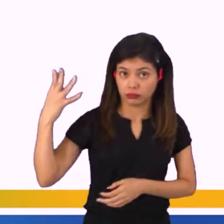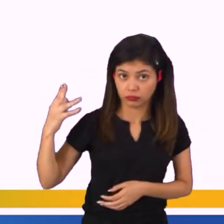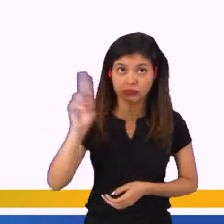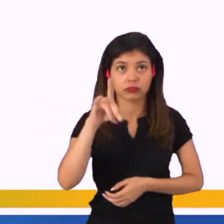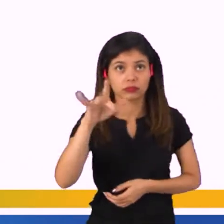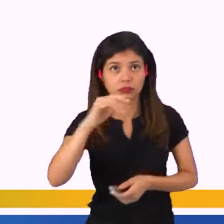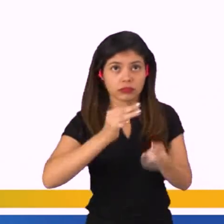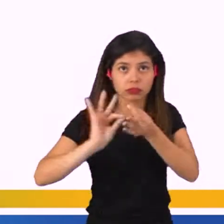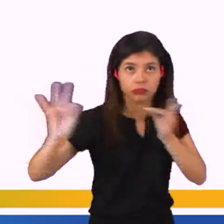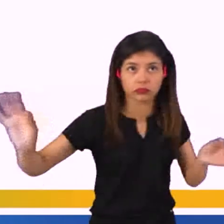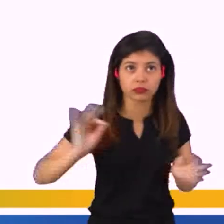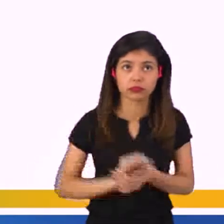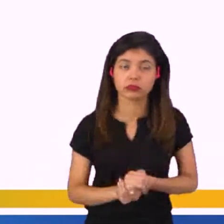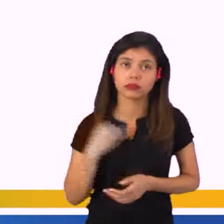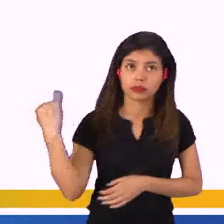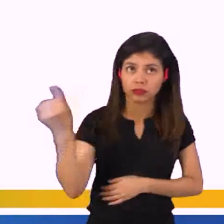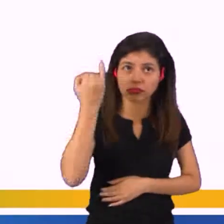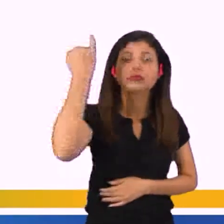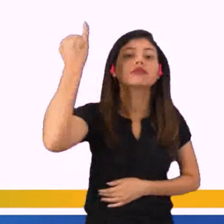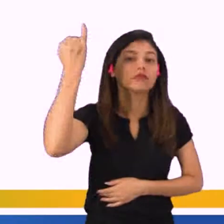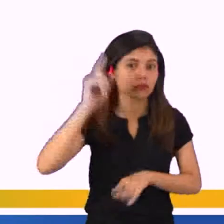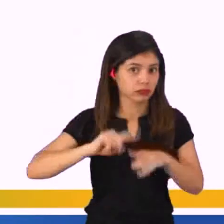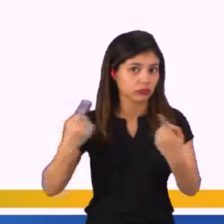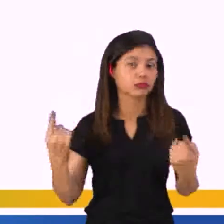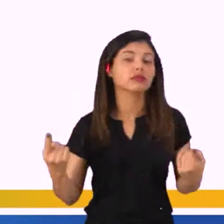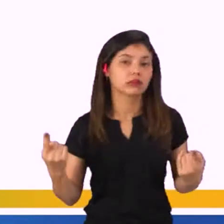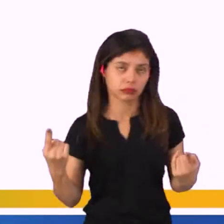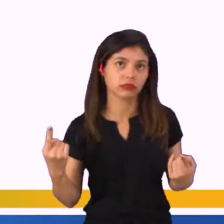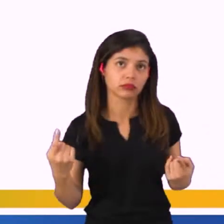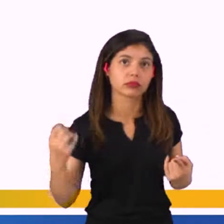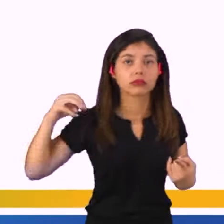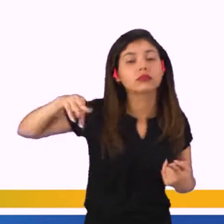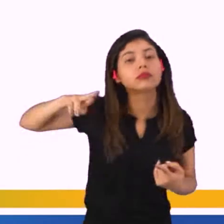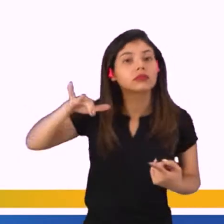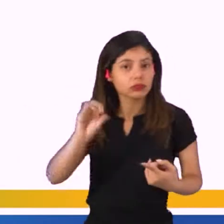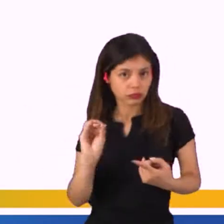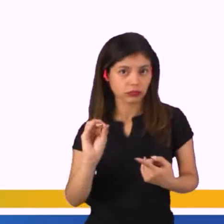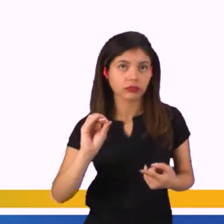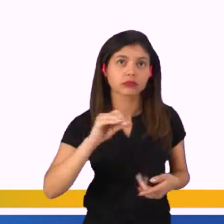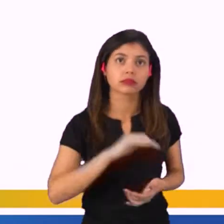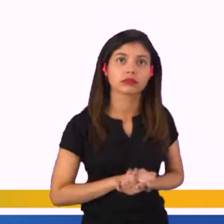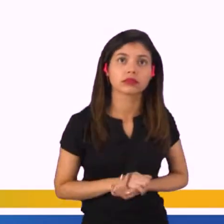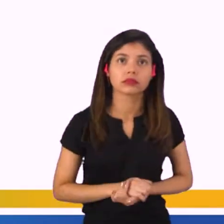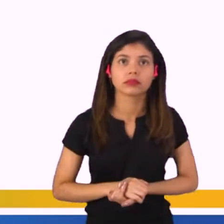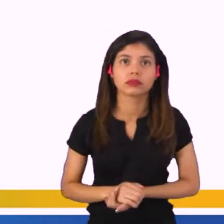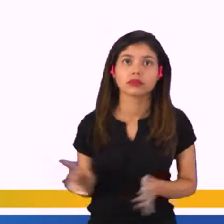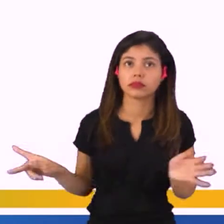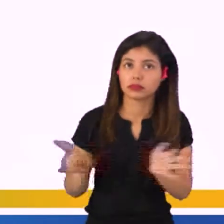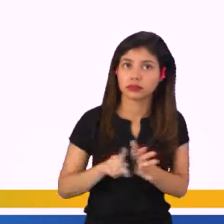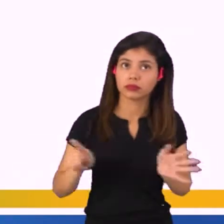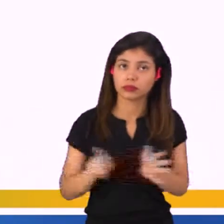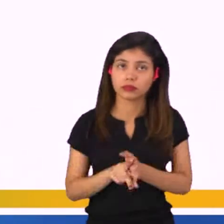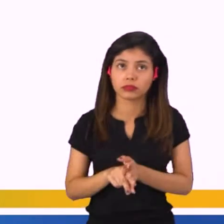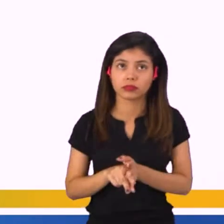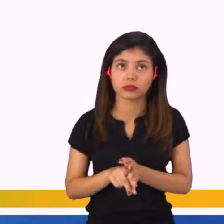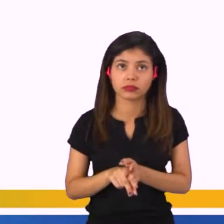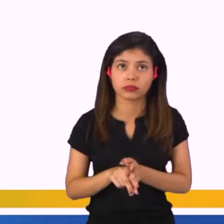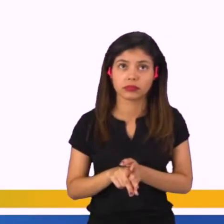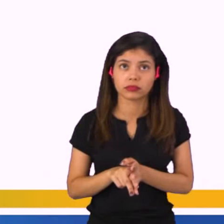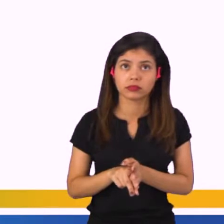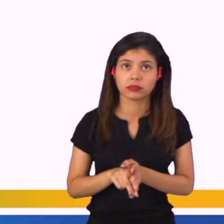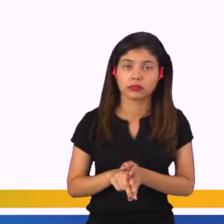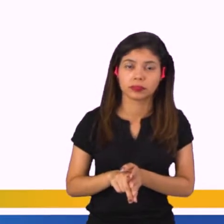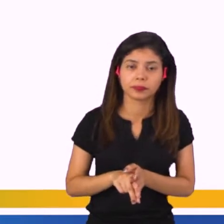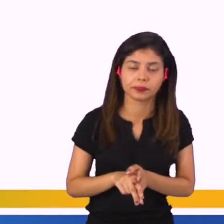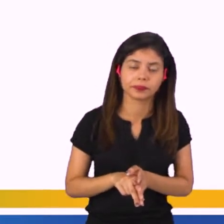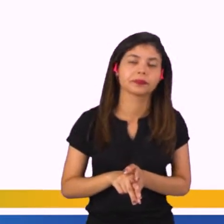das unidades de comprimento, a medida mais importante aqui é o metro, pois essa medida, né, ela vai